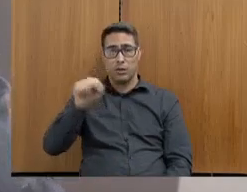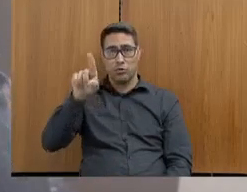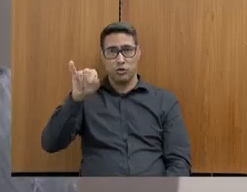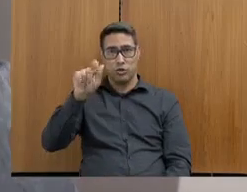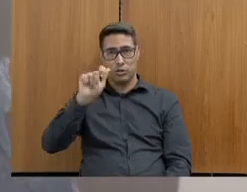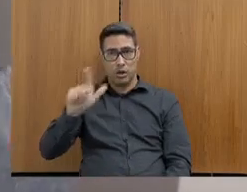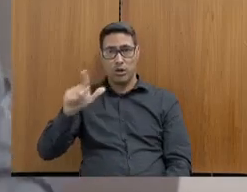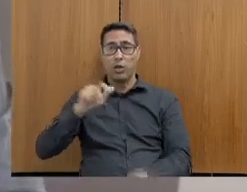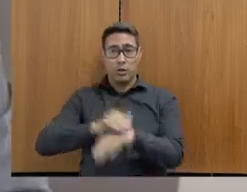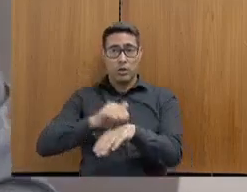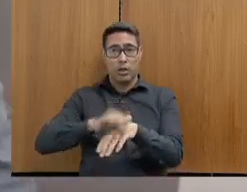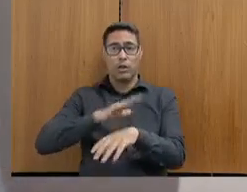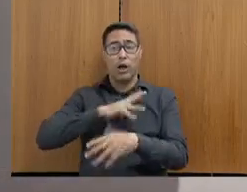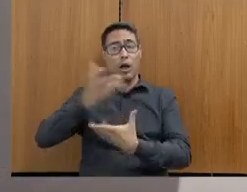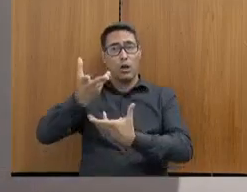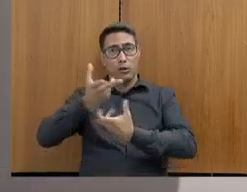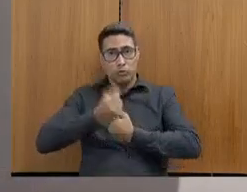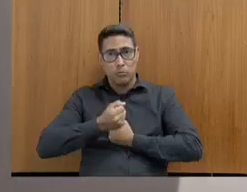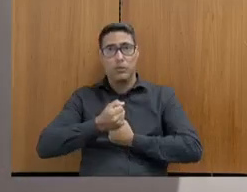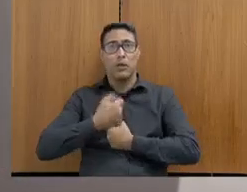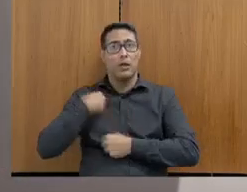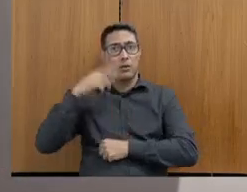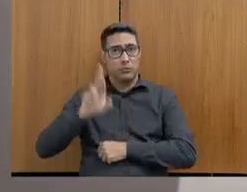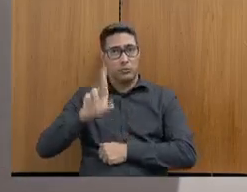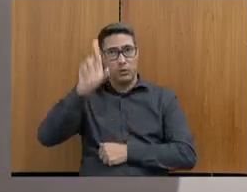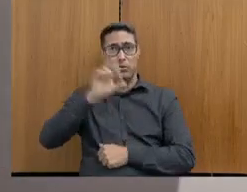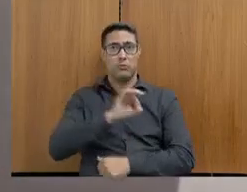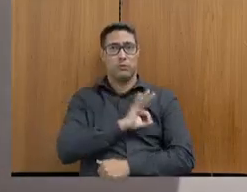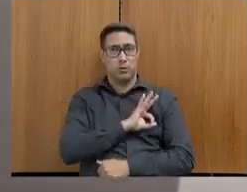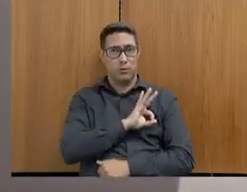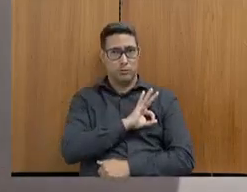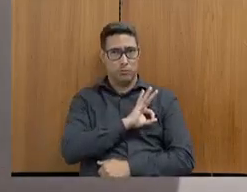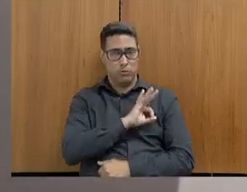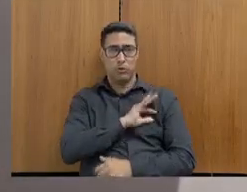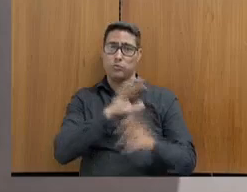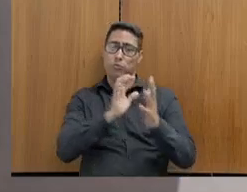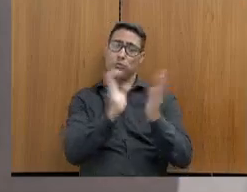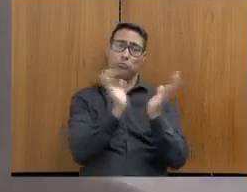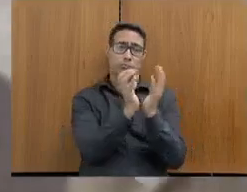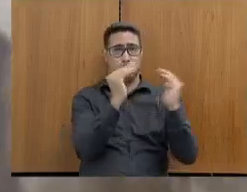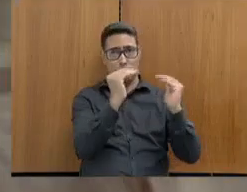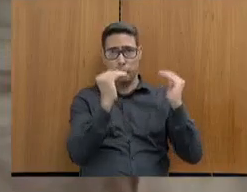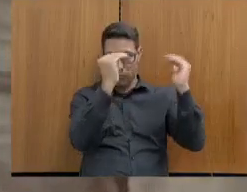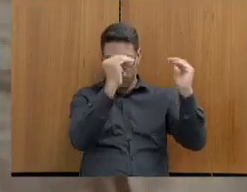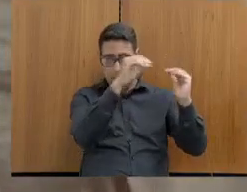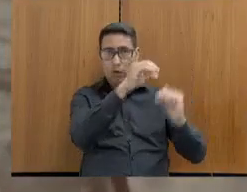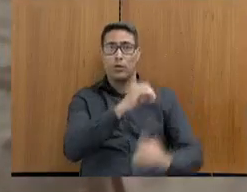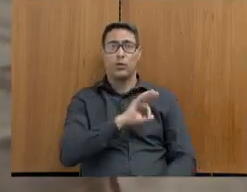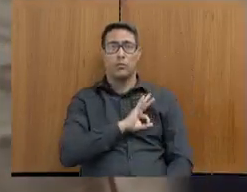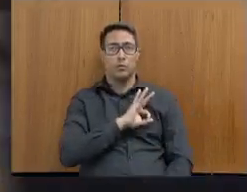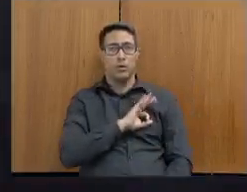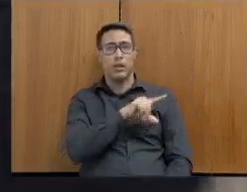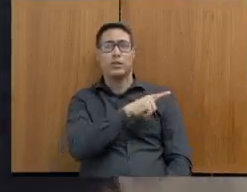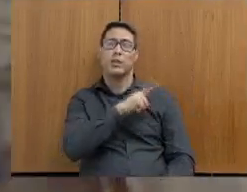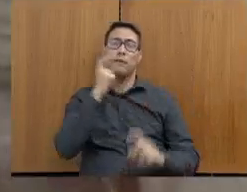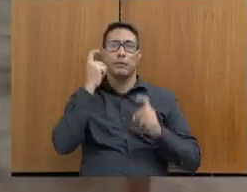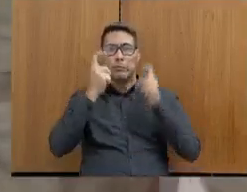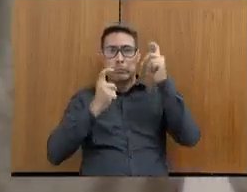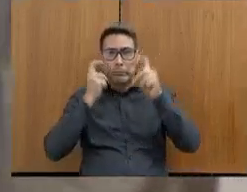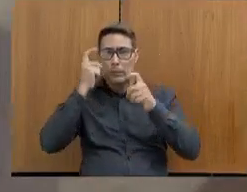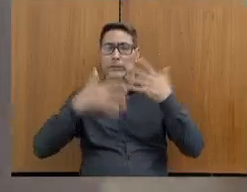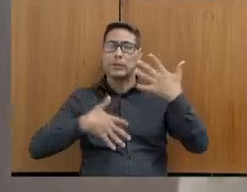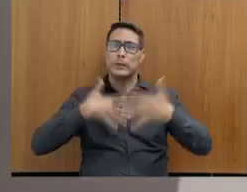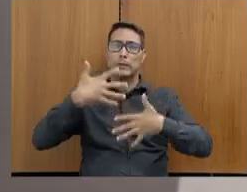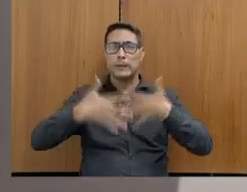junto com o novo conselho Superior da Polícia é nós tivemos uma preocupação muito grande em relação